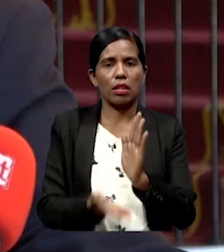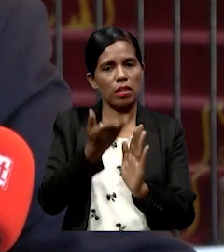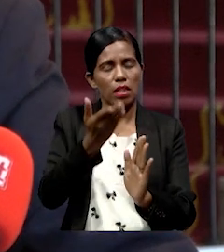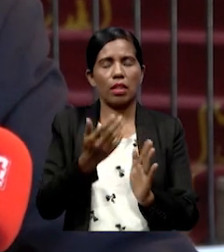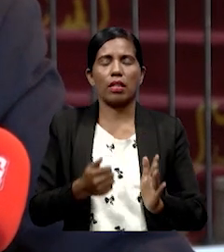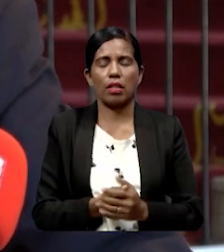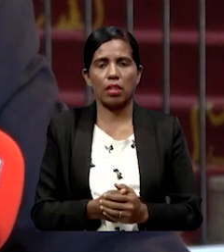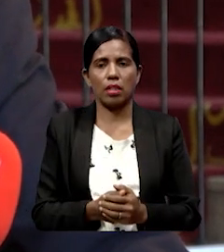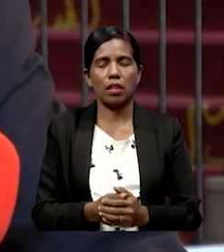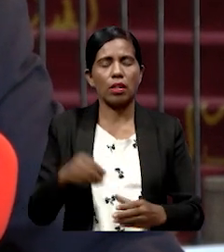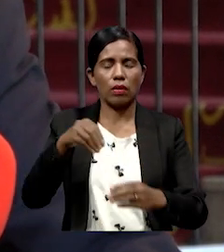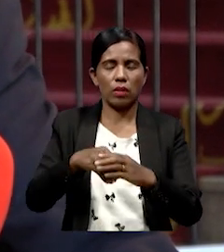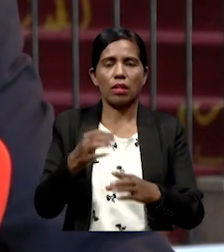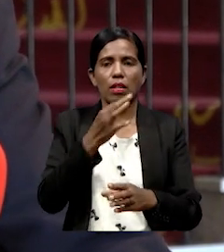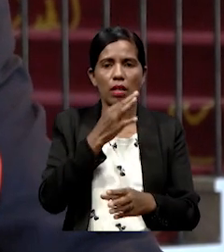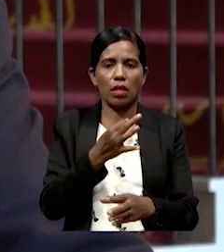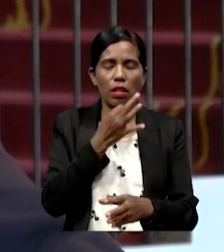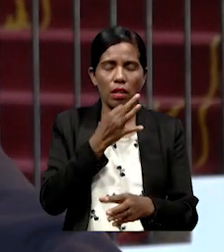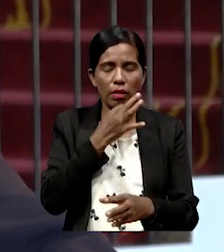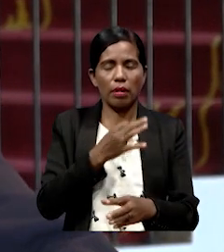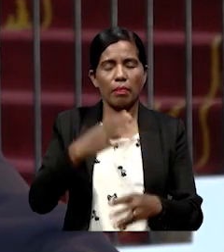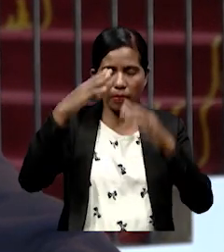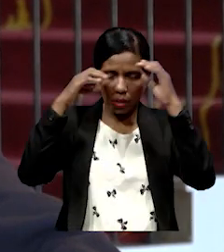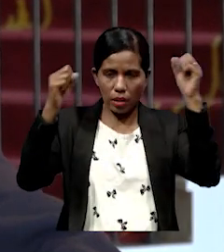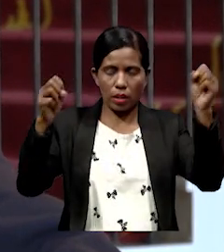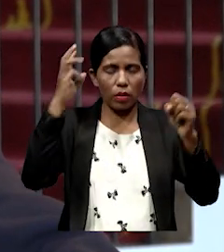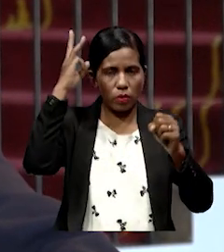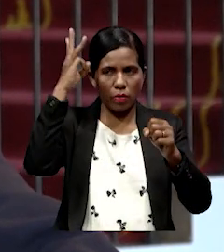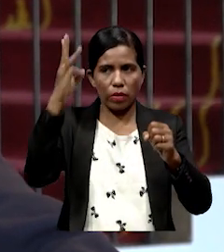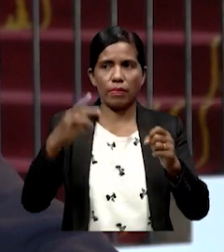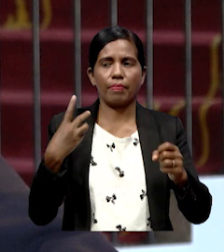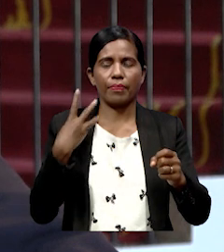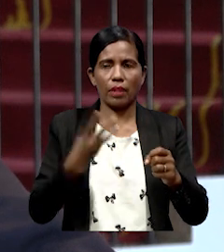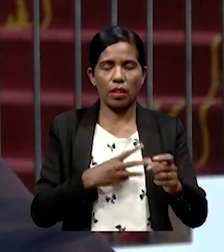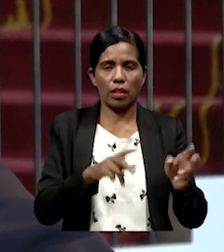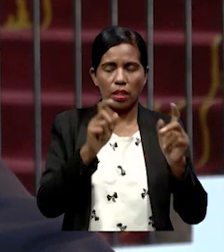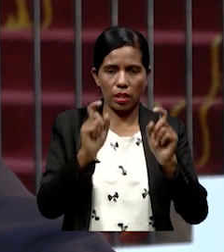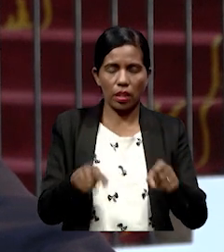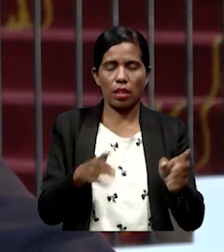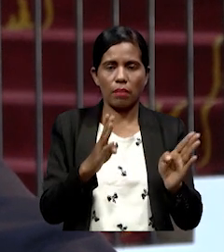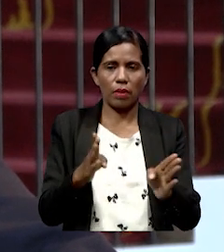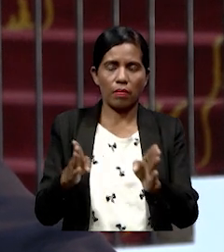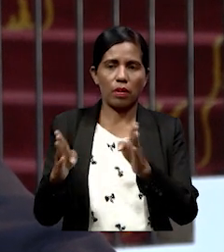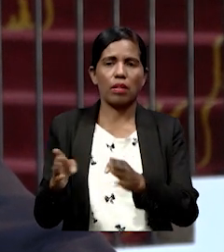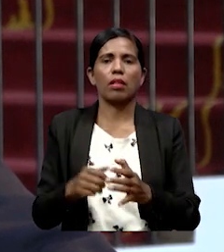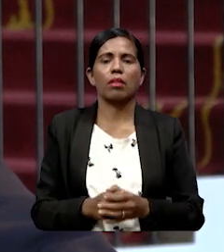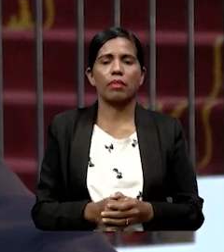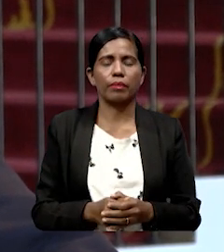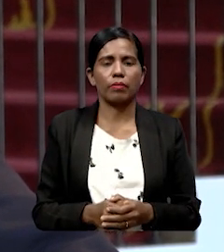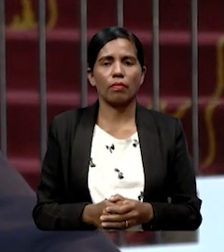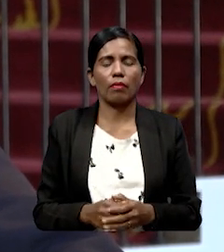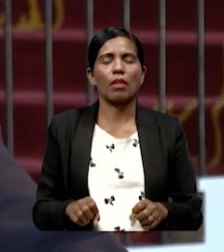Sua Excelência Presidente preocupa-los. Bom, ita tem que preparar-los. O princípio é que